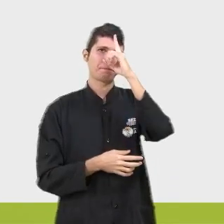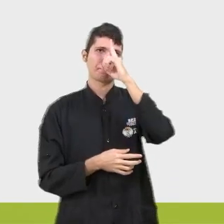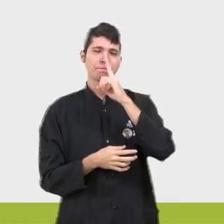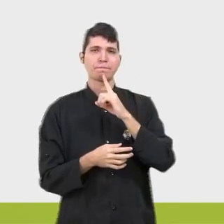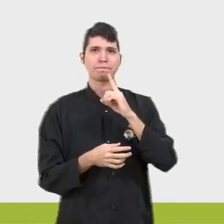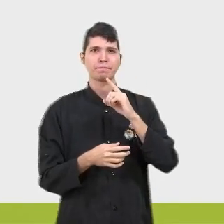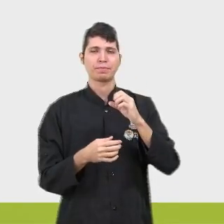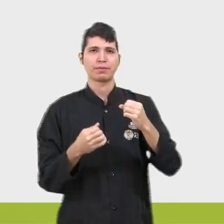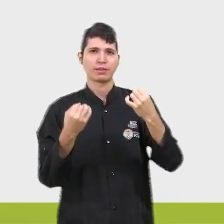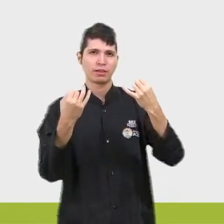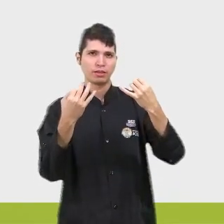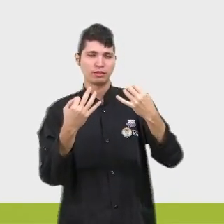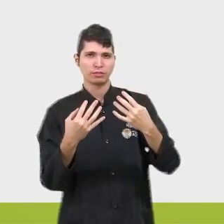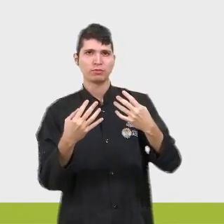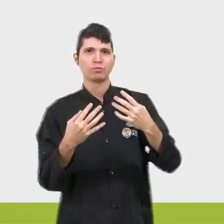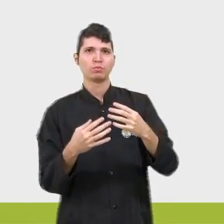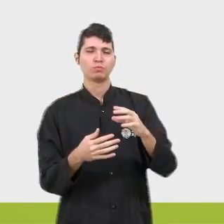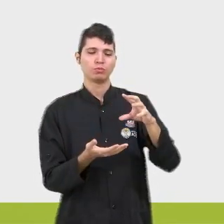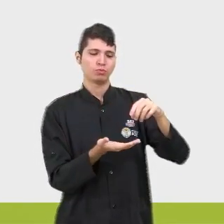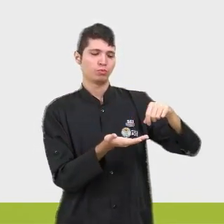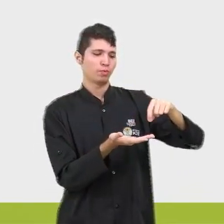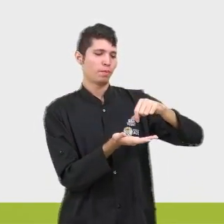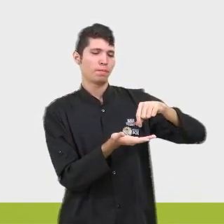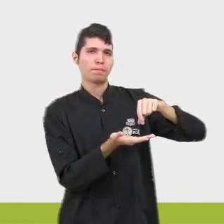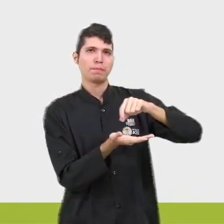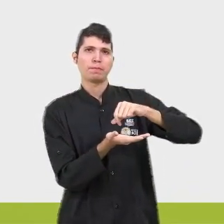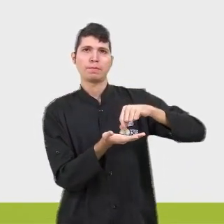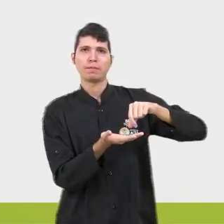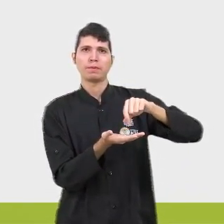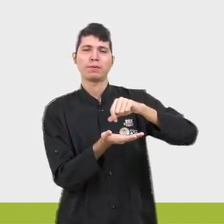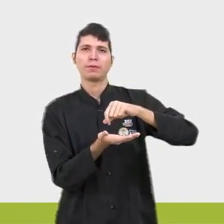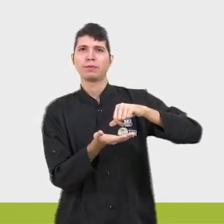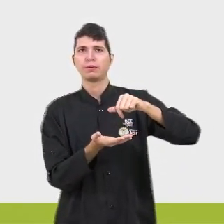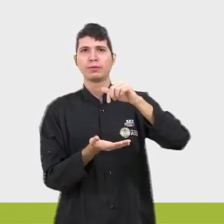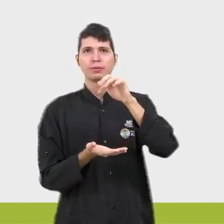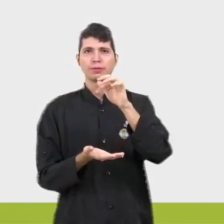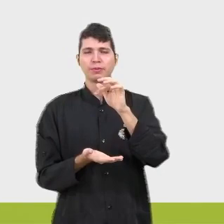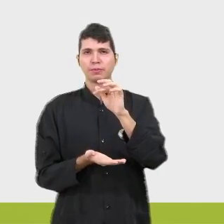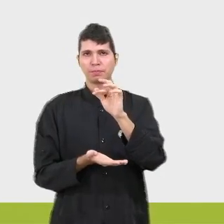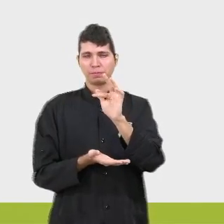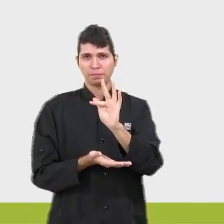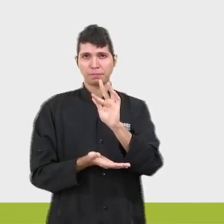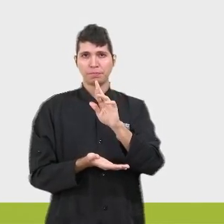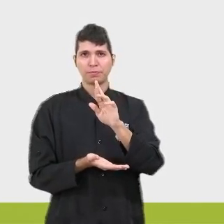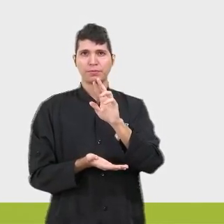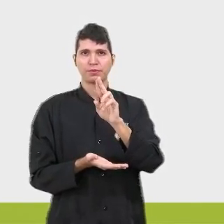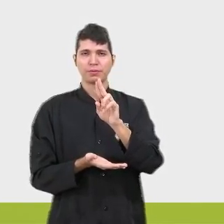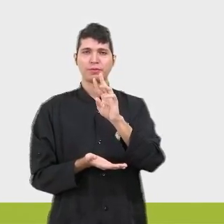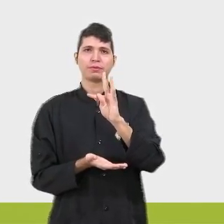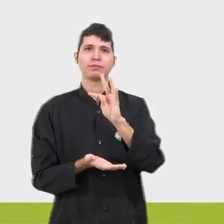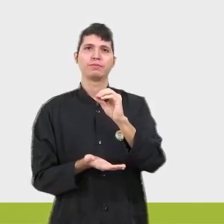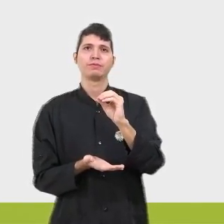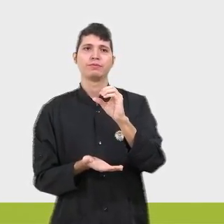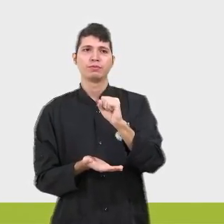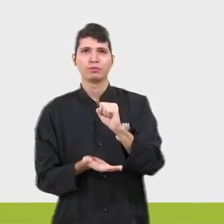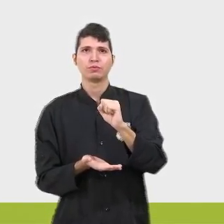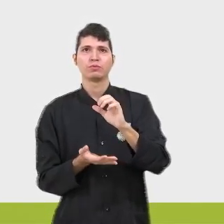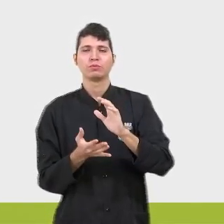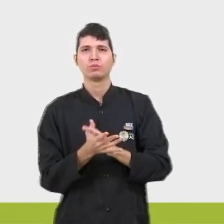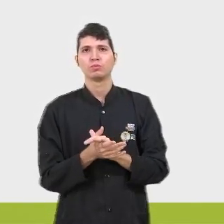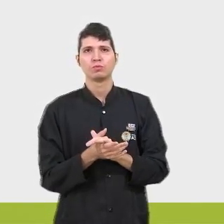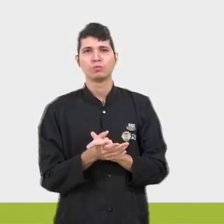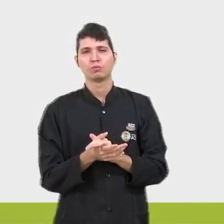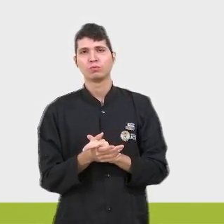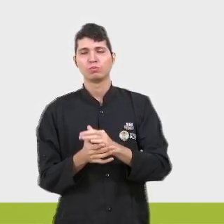vai falar aqui de novo de frutos e sementes. Ele vai falar do Pantanal brasileiro, a flora. Vamos ler isso aqui? Diz